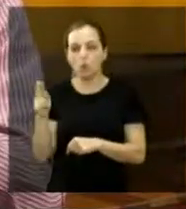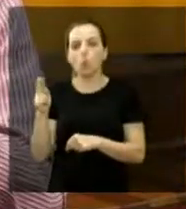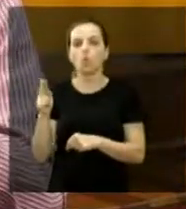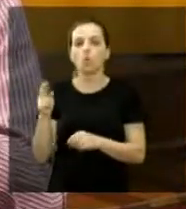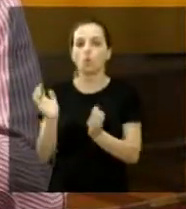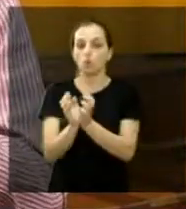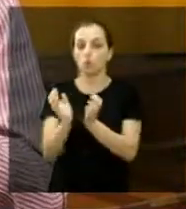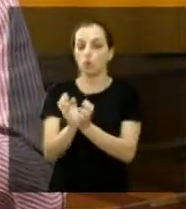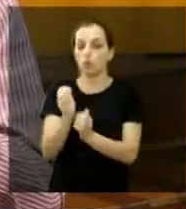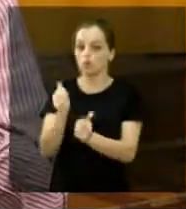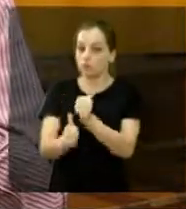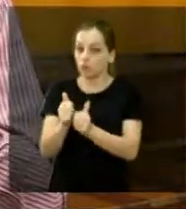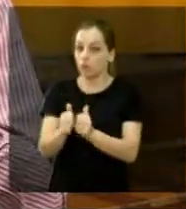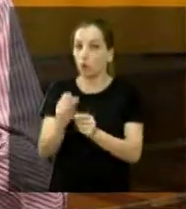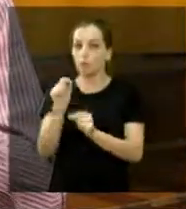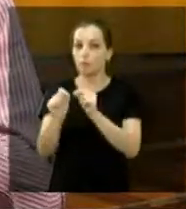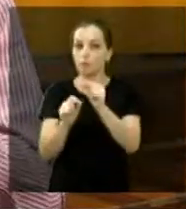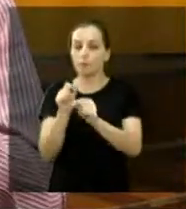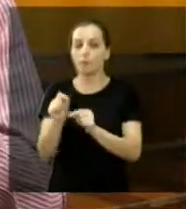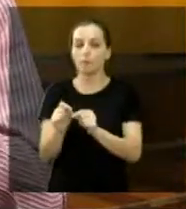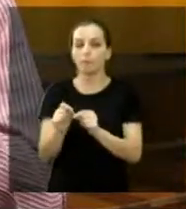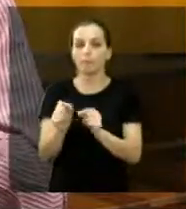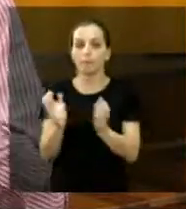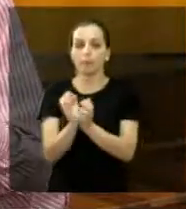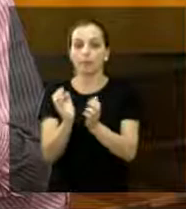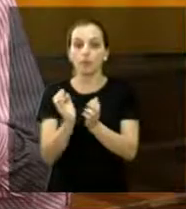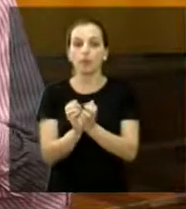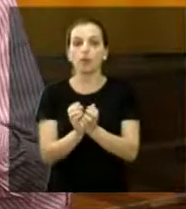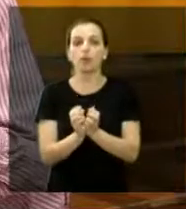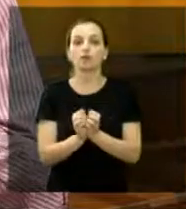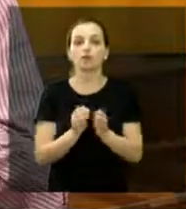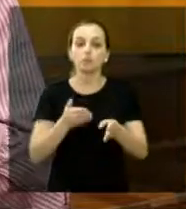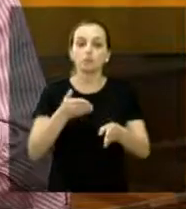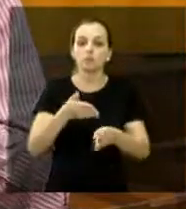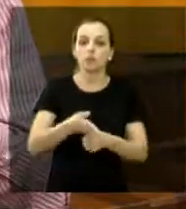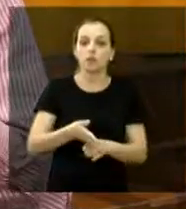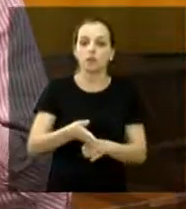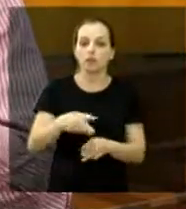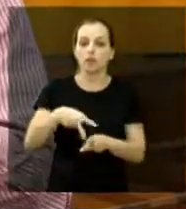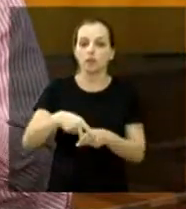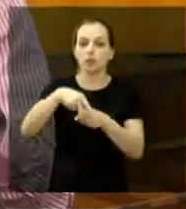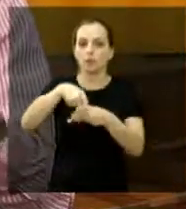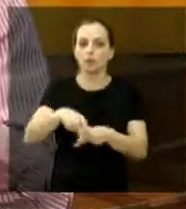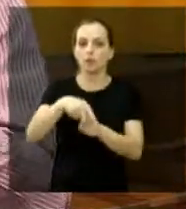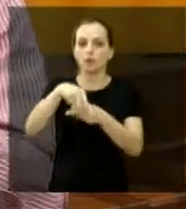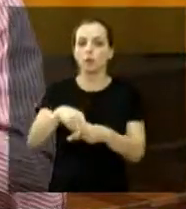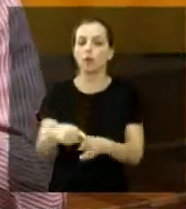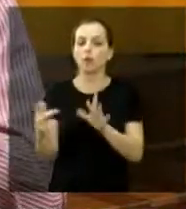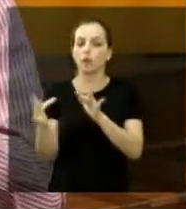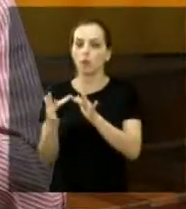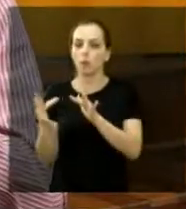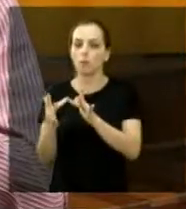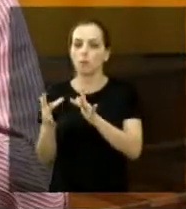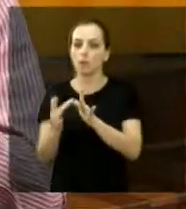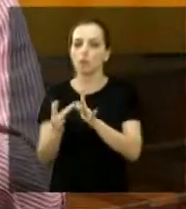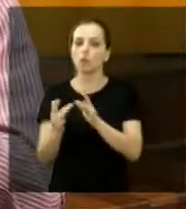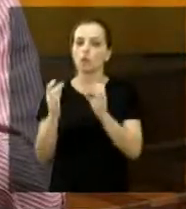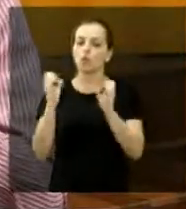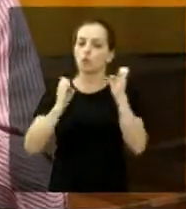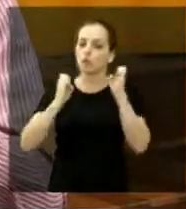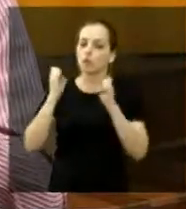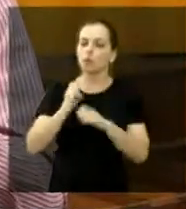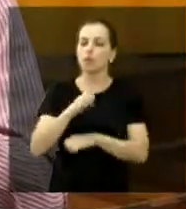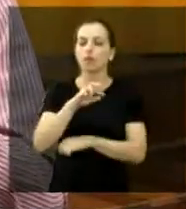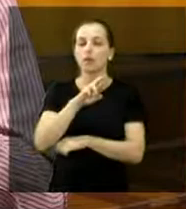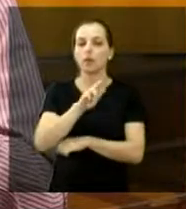jogo. E aí o presidente do time esteve em Barretos e acertou com a gravadora, com a produtora,